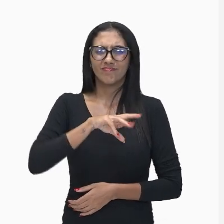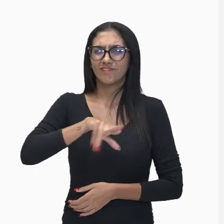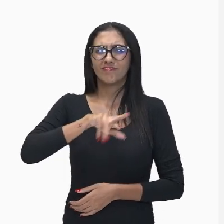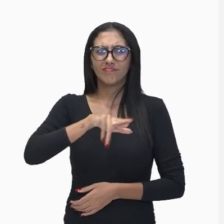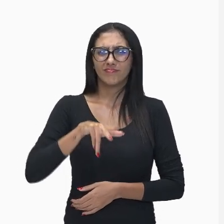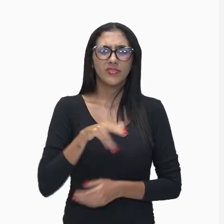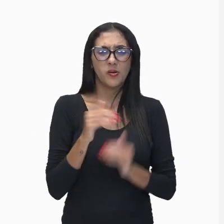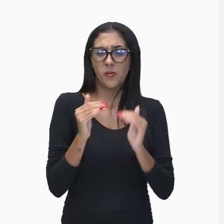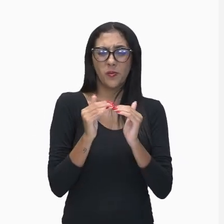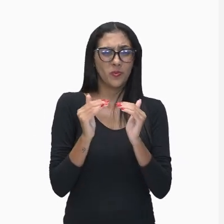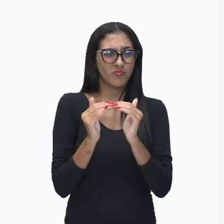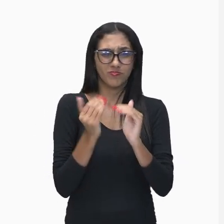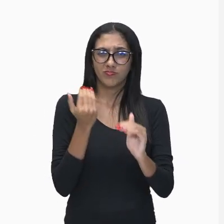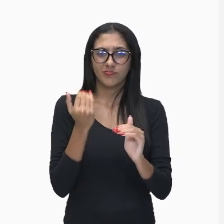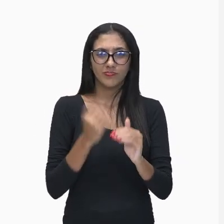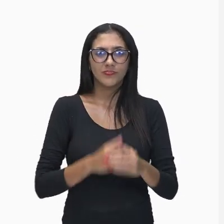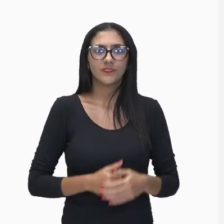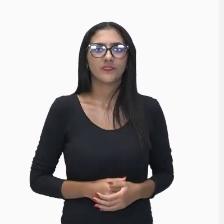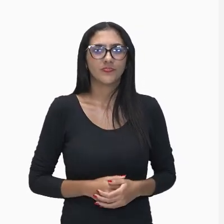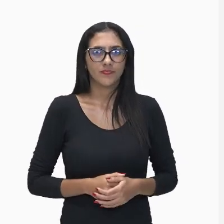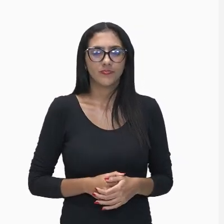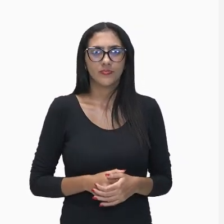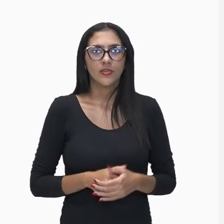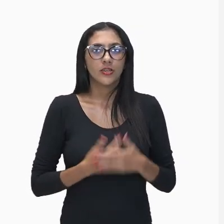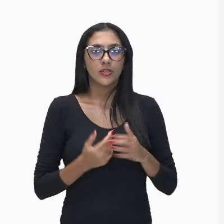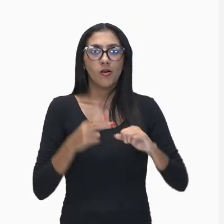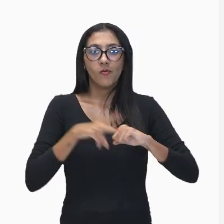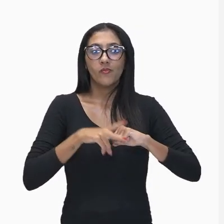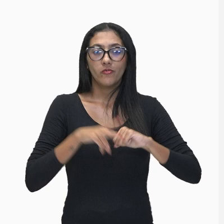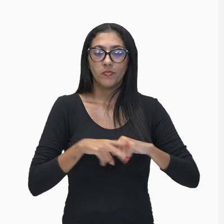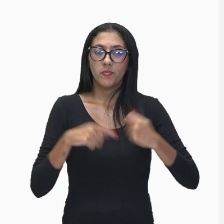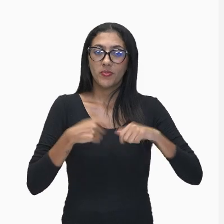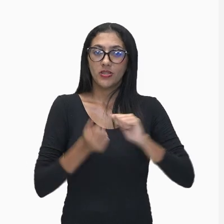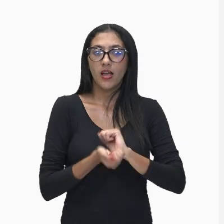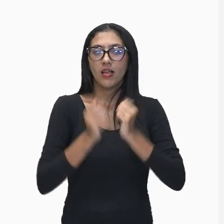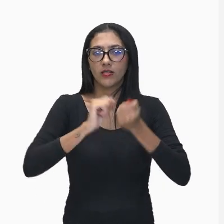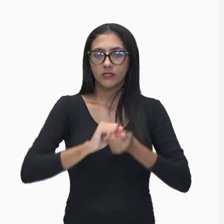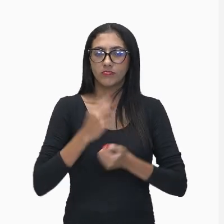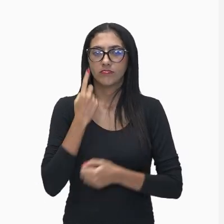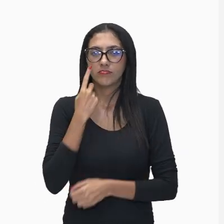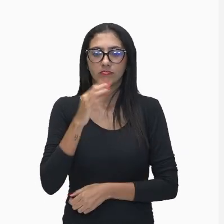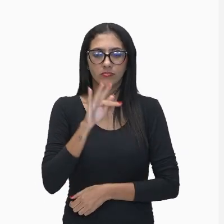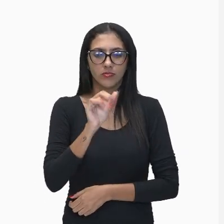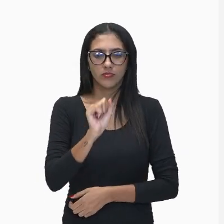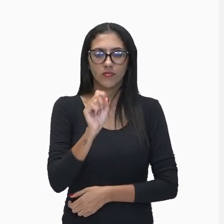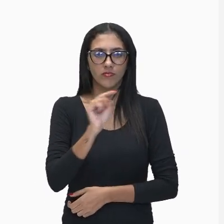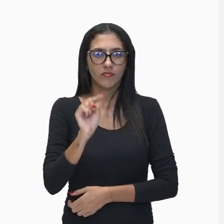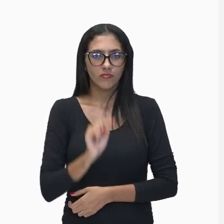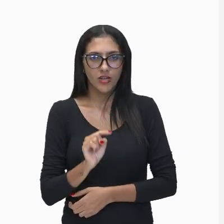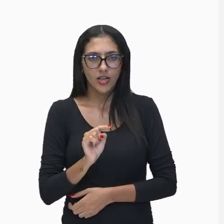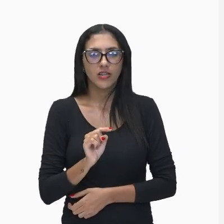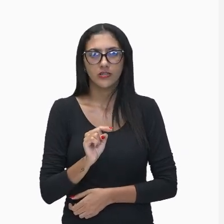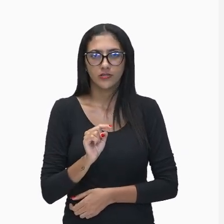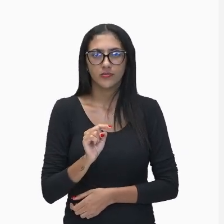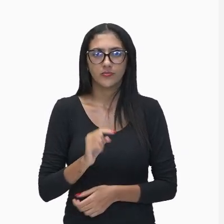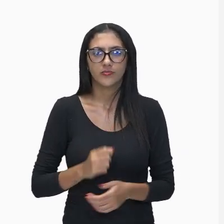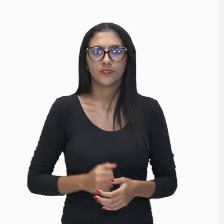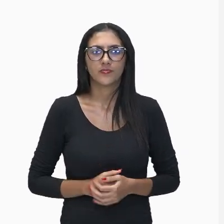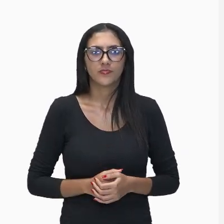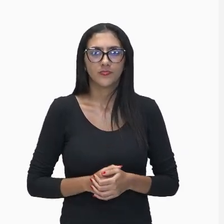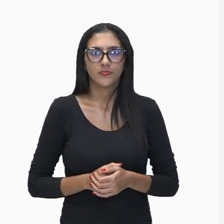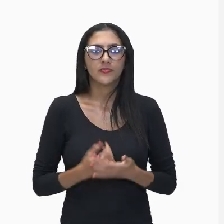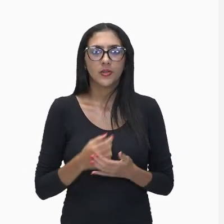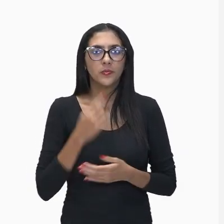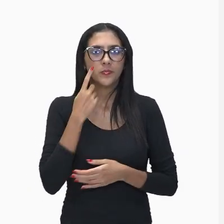da concordância. Então, o verbo fazer tem que ficar nesta forma. Faz apenas 2 dias. Ok? Perceba que o